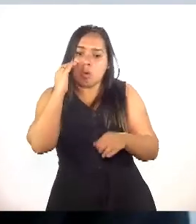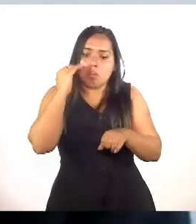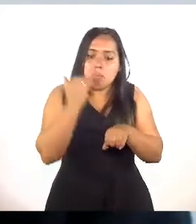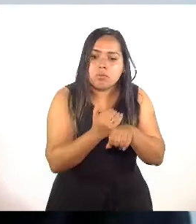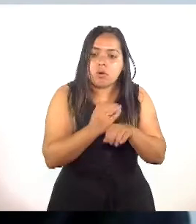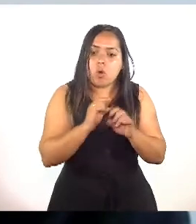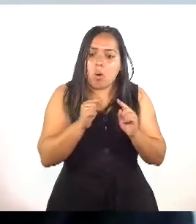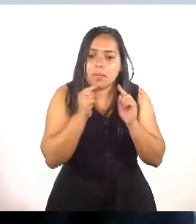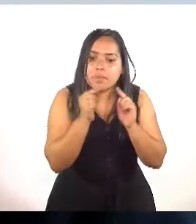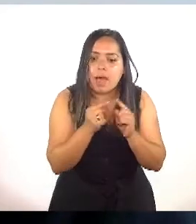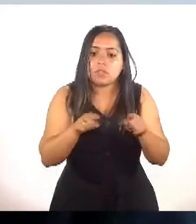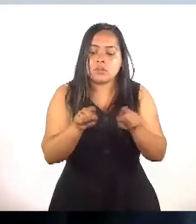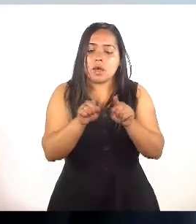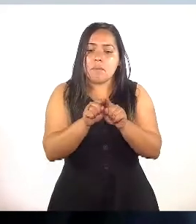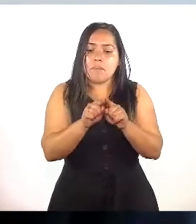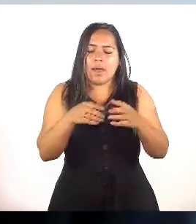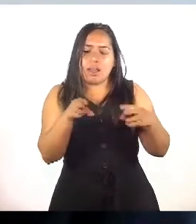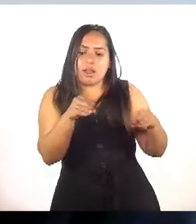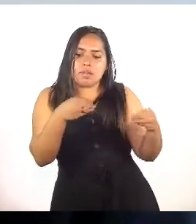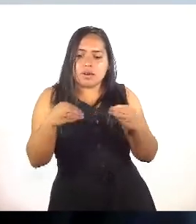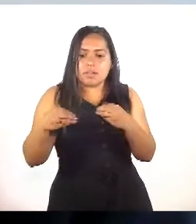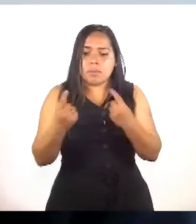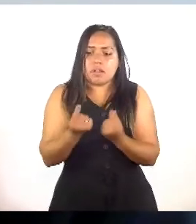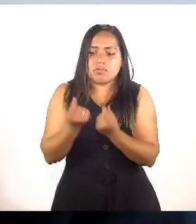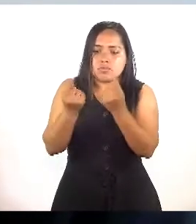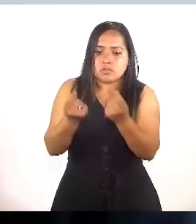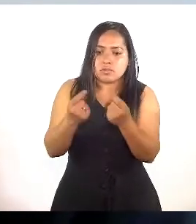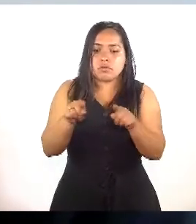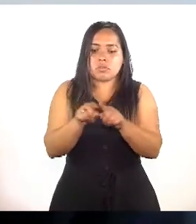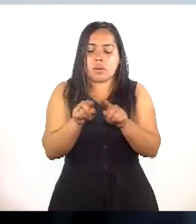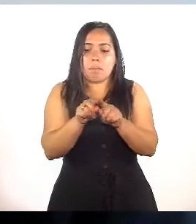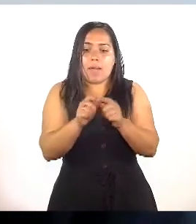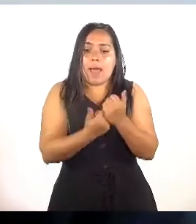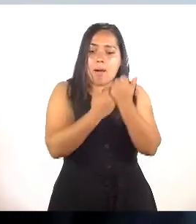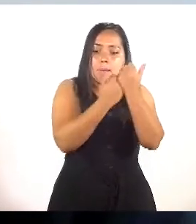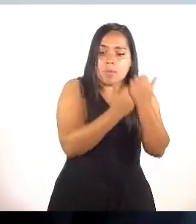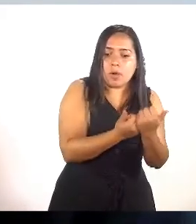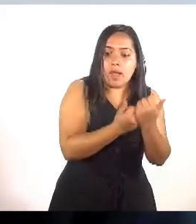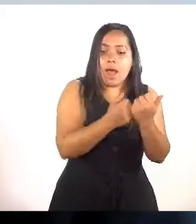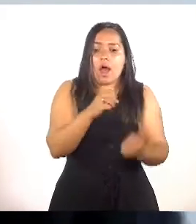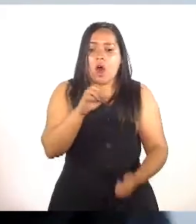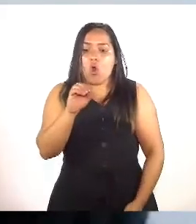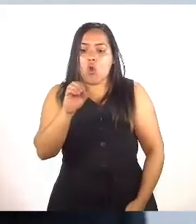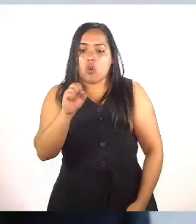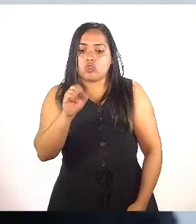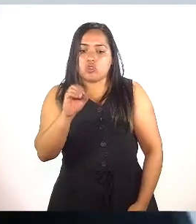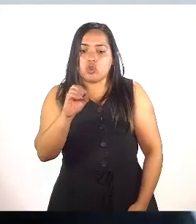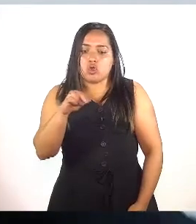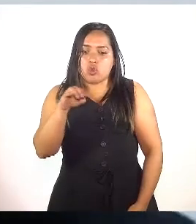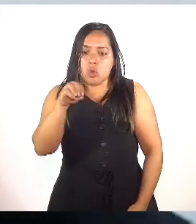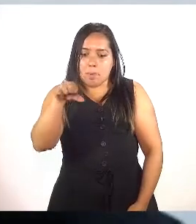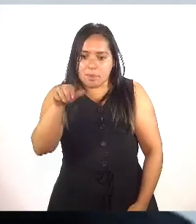das tarifas, acompanhar os princípios da isonomia, cumprir a legislação específica da área,